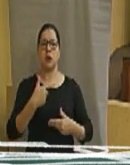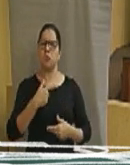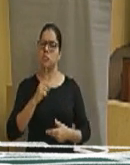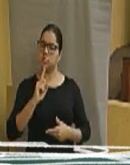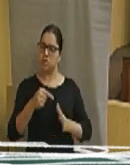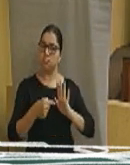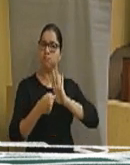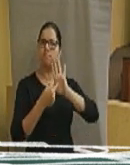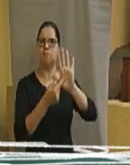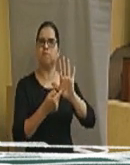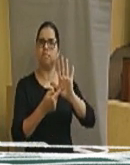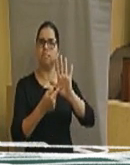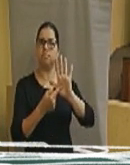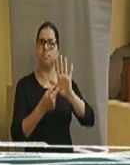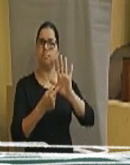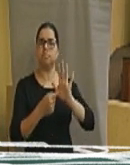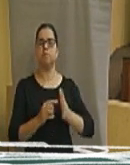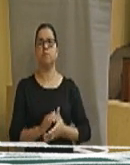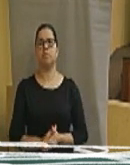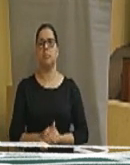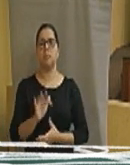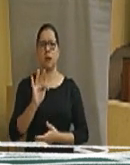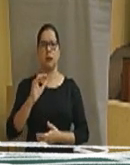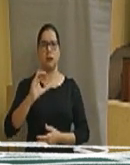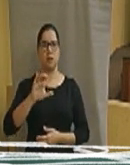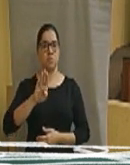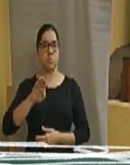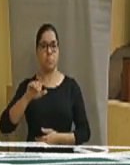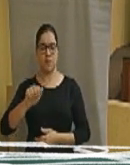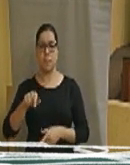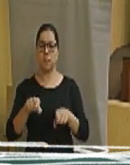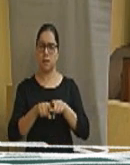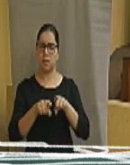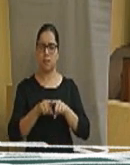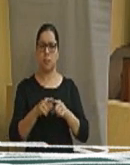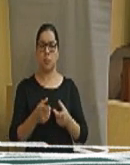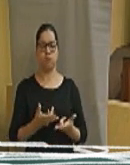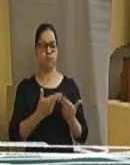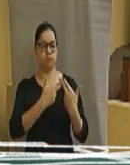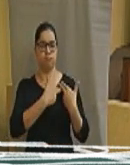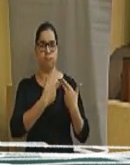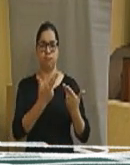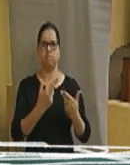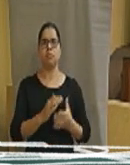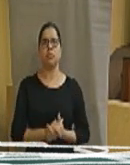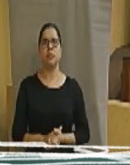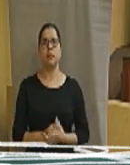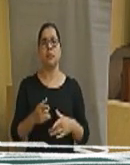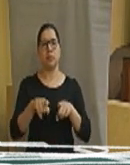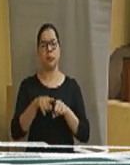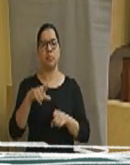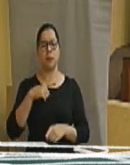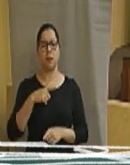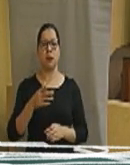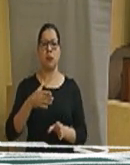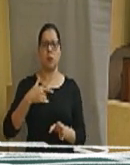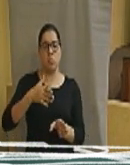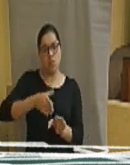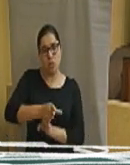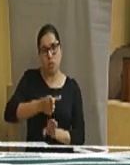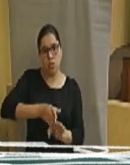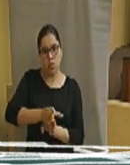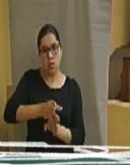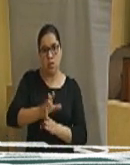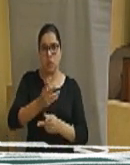na Câmara de Extensão e Cultura. Tive a oportunidade também de participar como conselheiro do Conselho